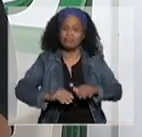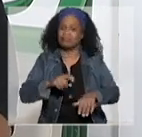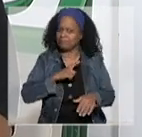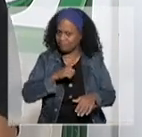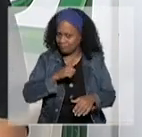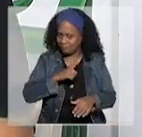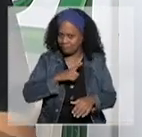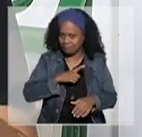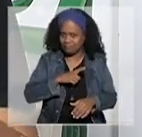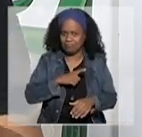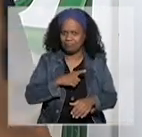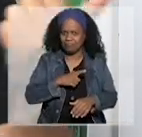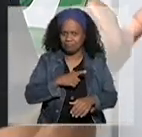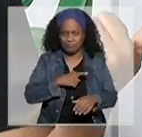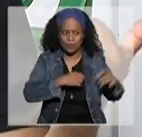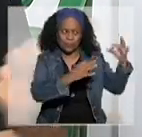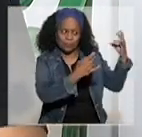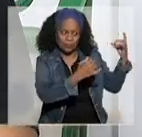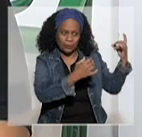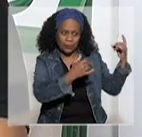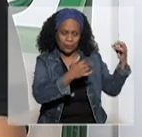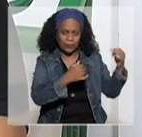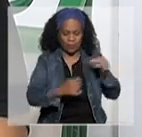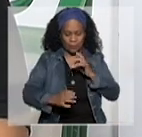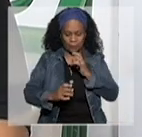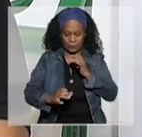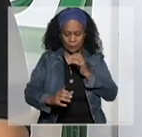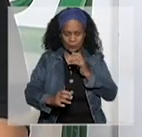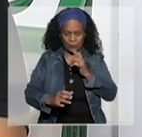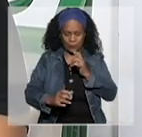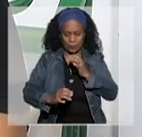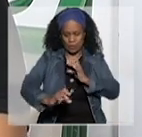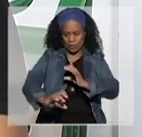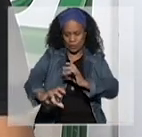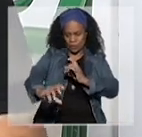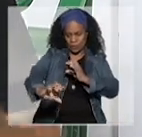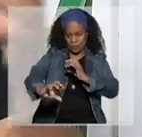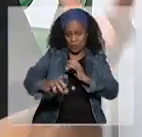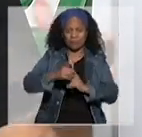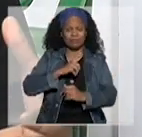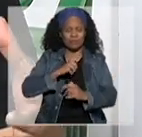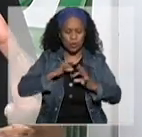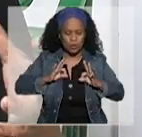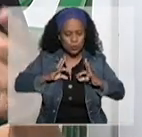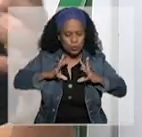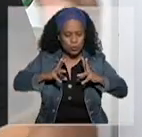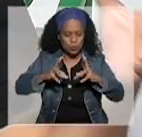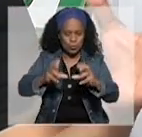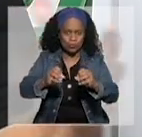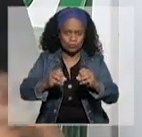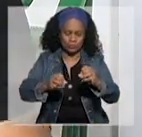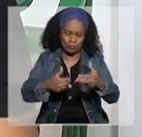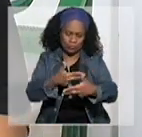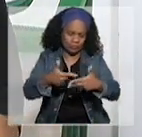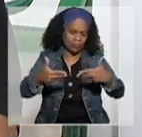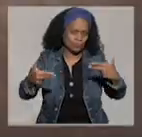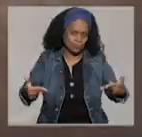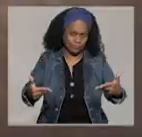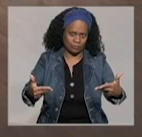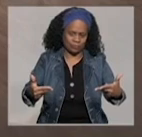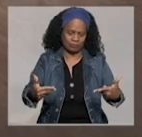parte além da flauta, nós temos trompete, trombone. Nós temos todos os instrumentos da